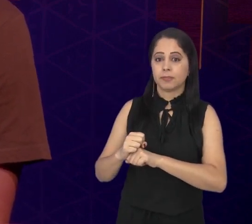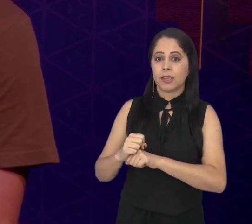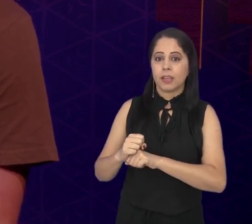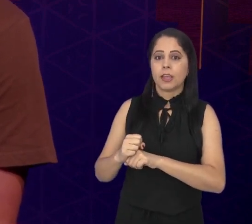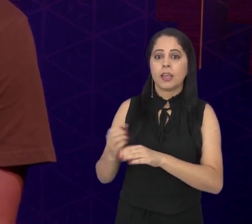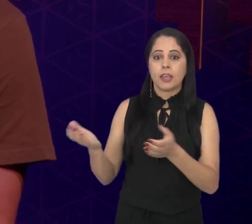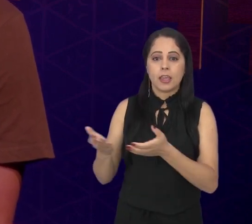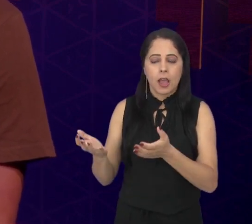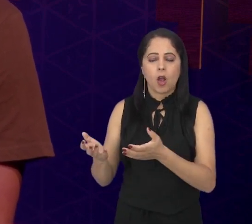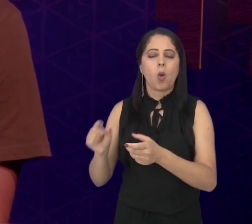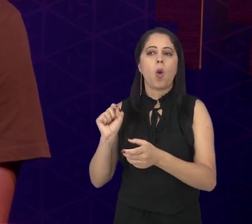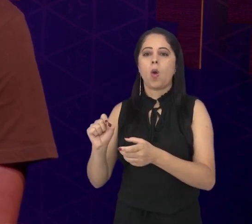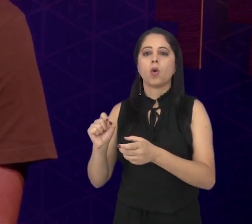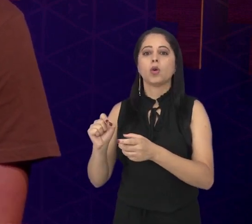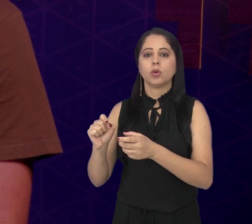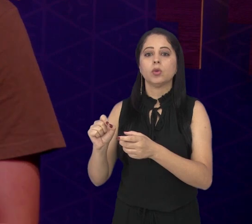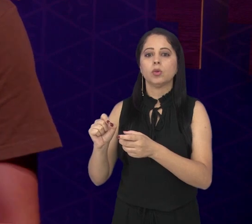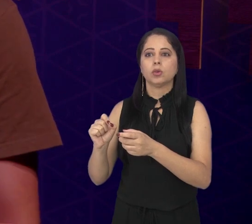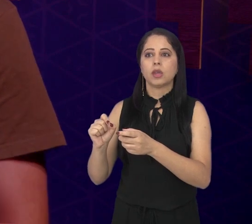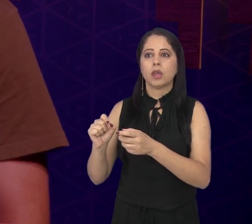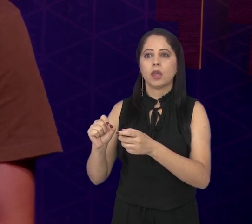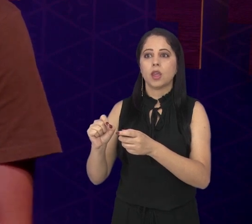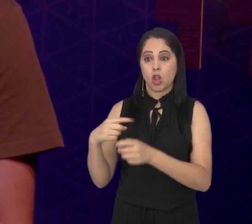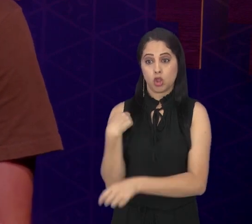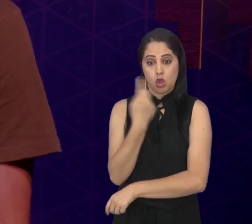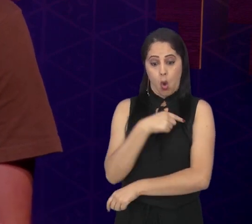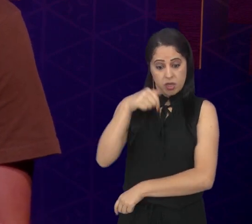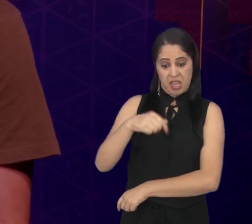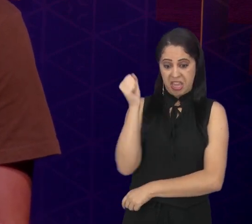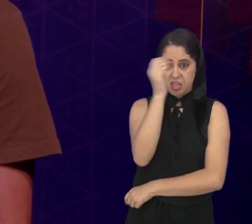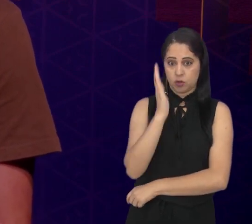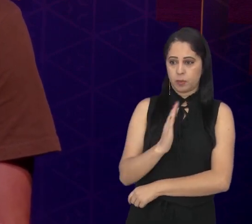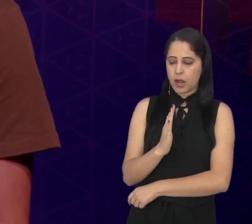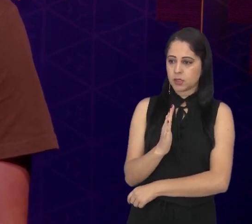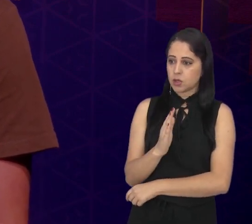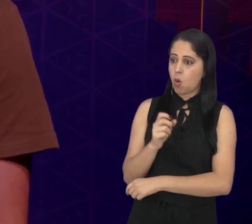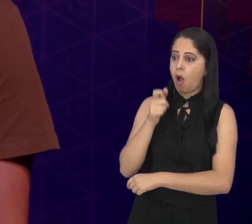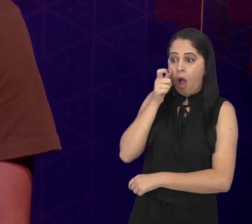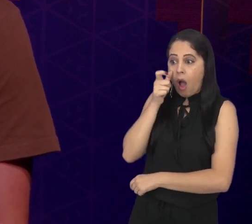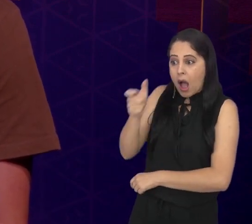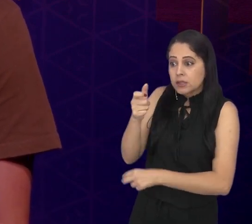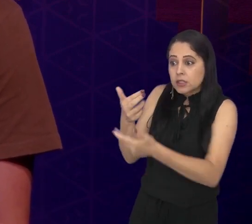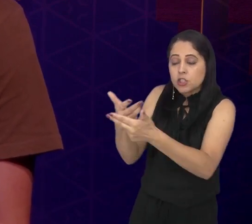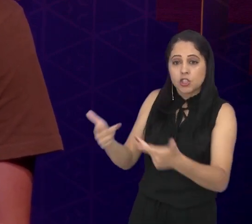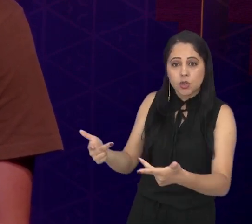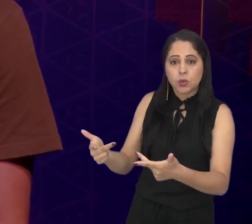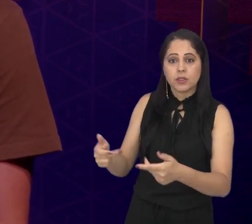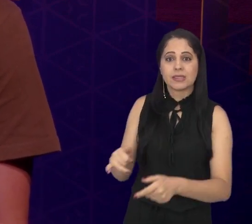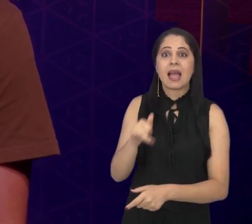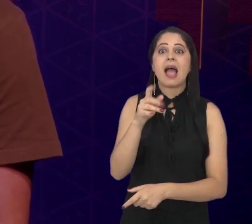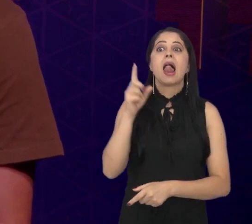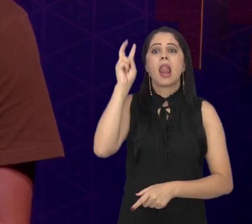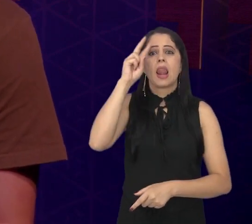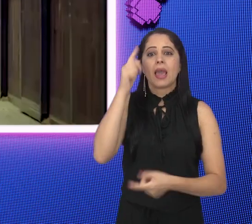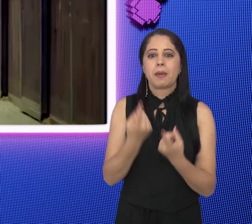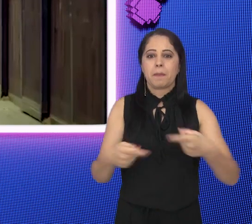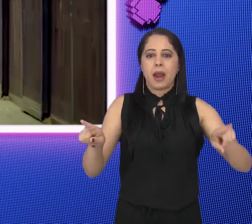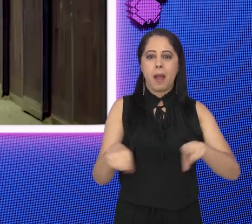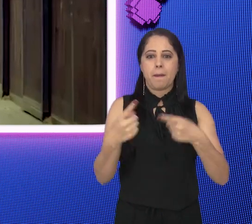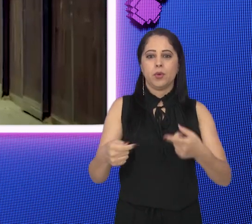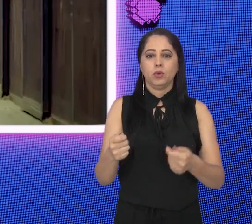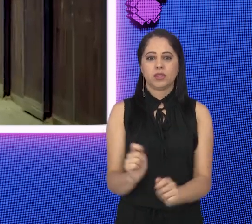a dar fruto e começou a expandir, chegar até a gente, né, essa cultura deles. Eu lembro do